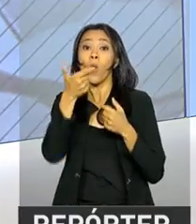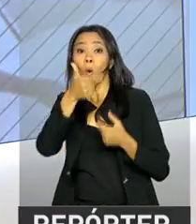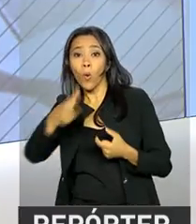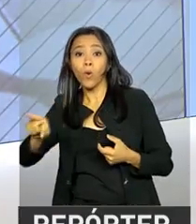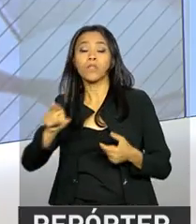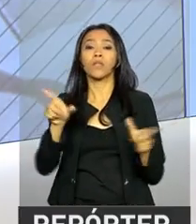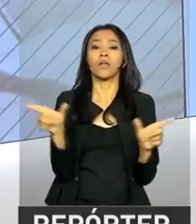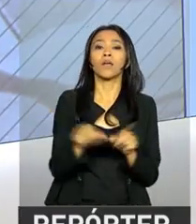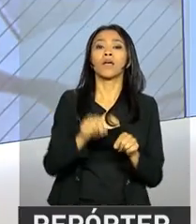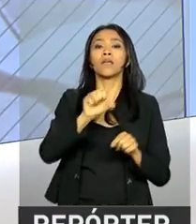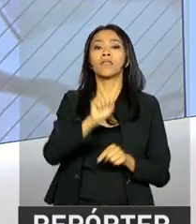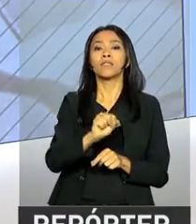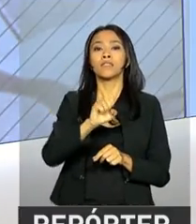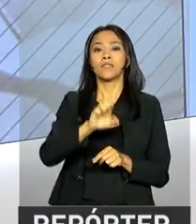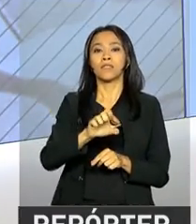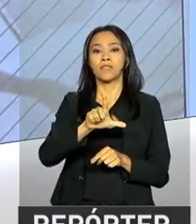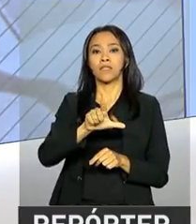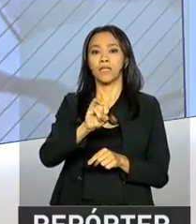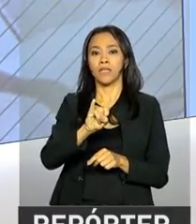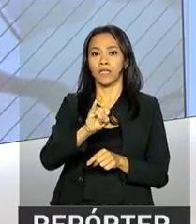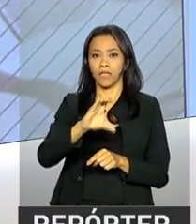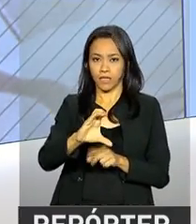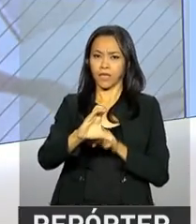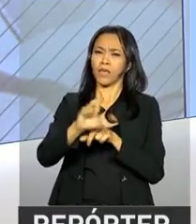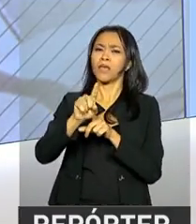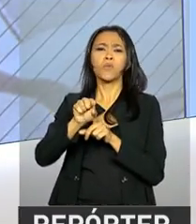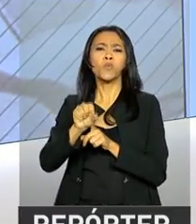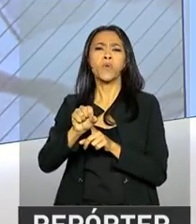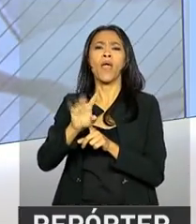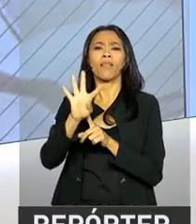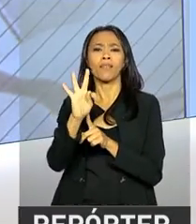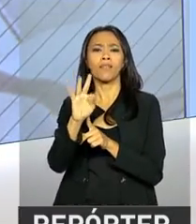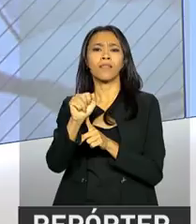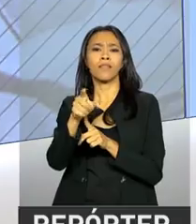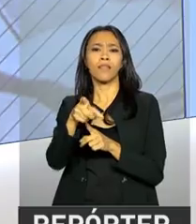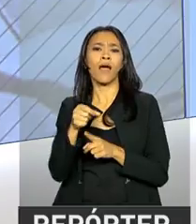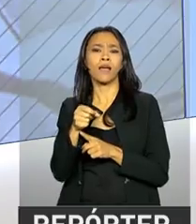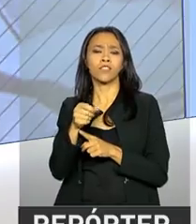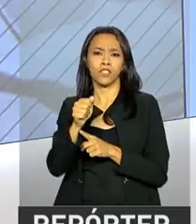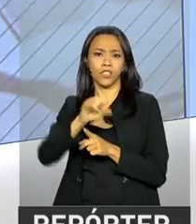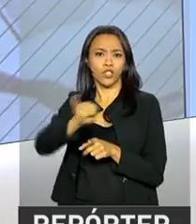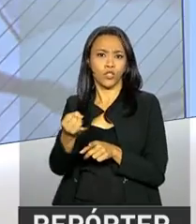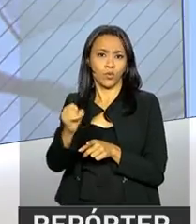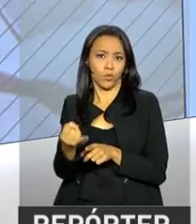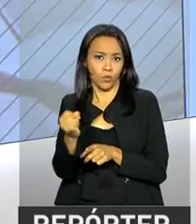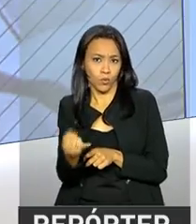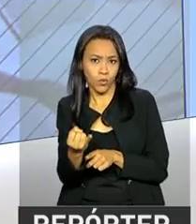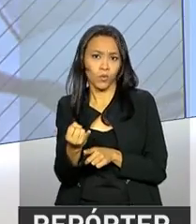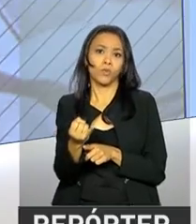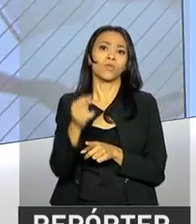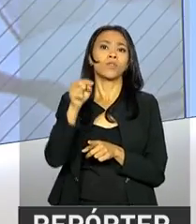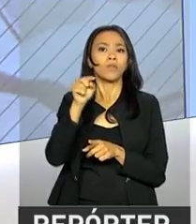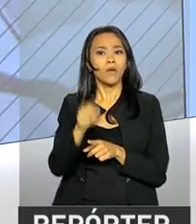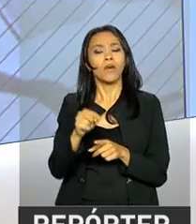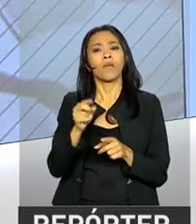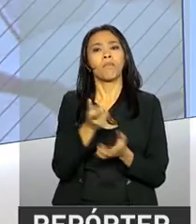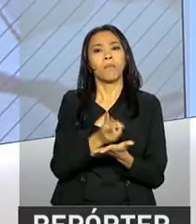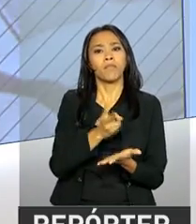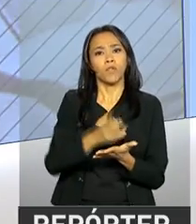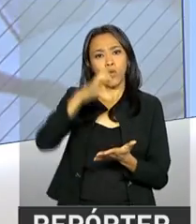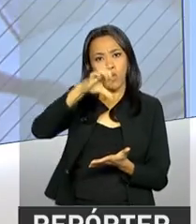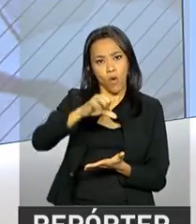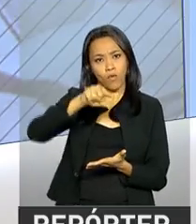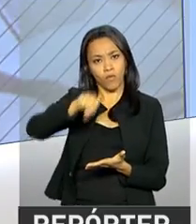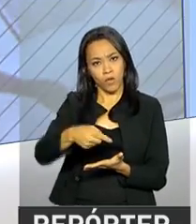que é a taxa básica de juros da economia brasileira também permaneceu com 99,5% ao